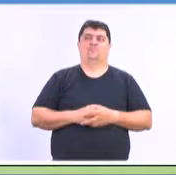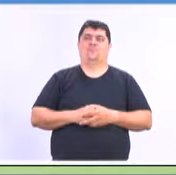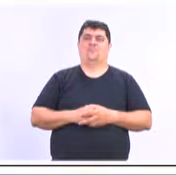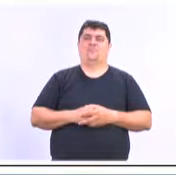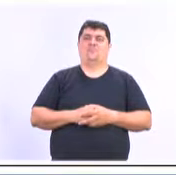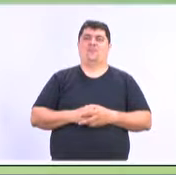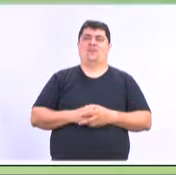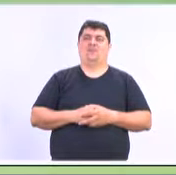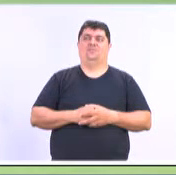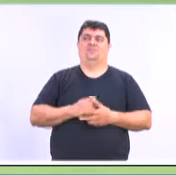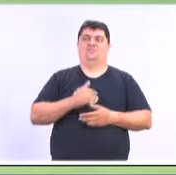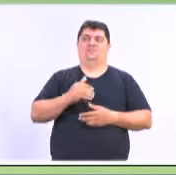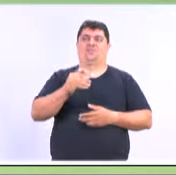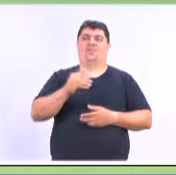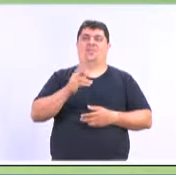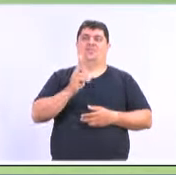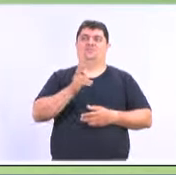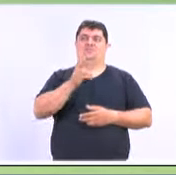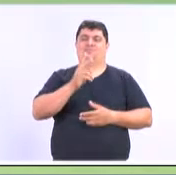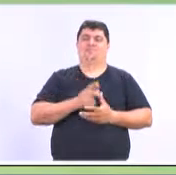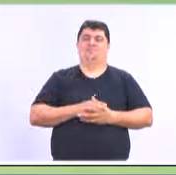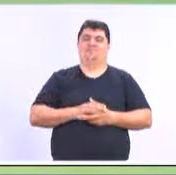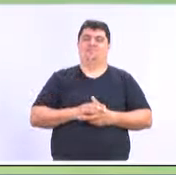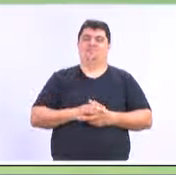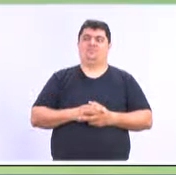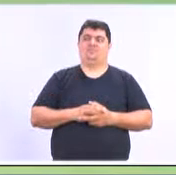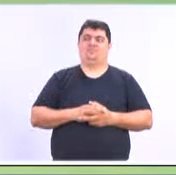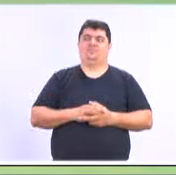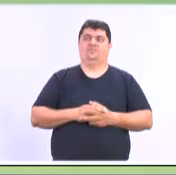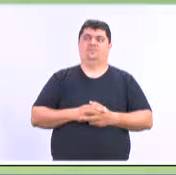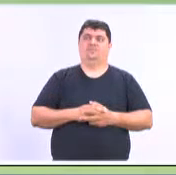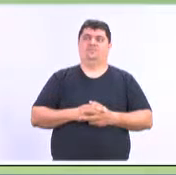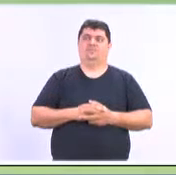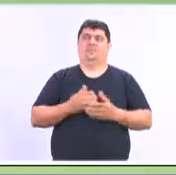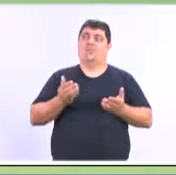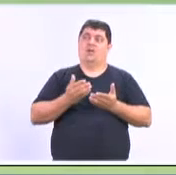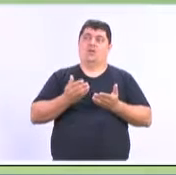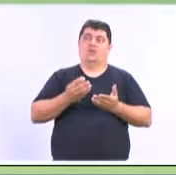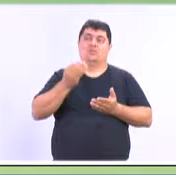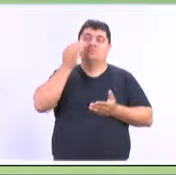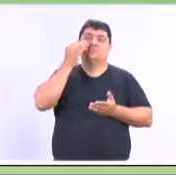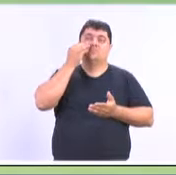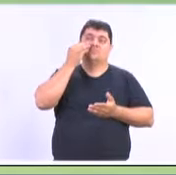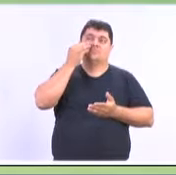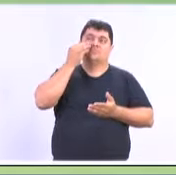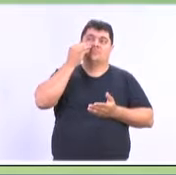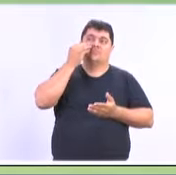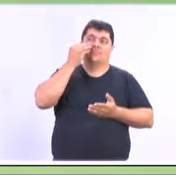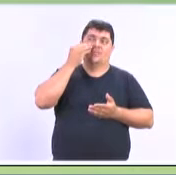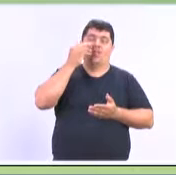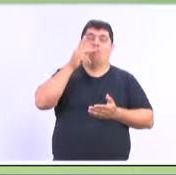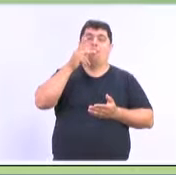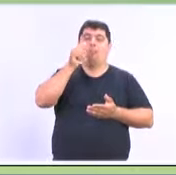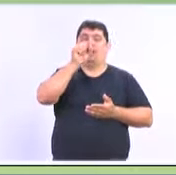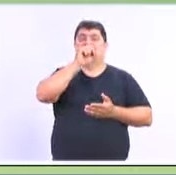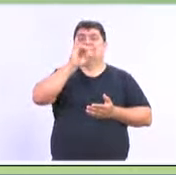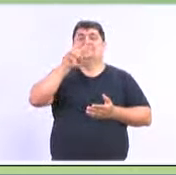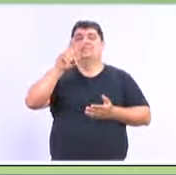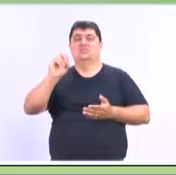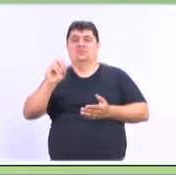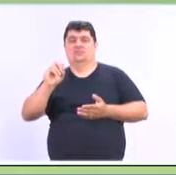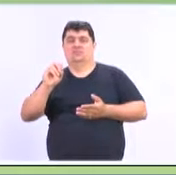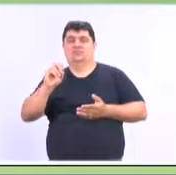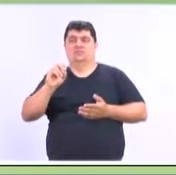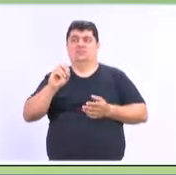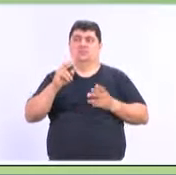terminar esses conceitos do balanço patrimonial. Agora nós vamos falar dos componentes do passivo. Então,